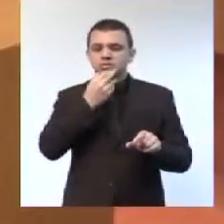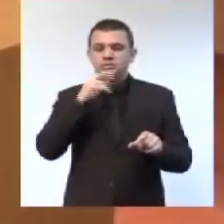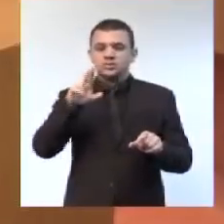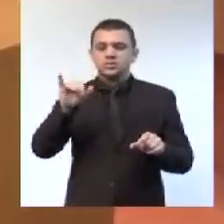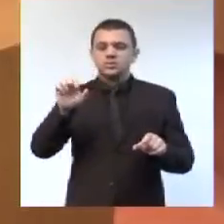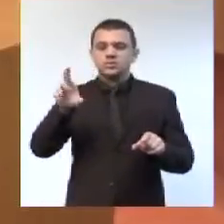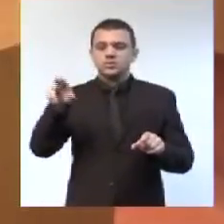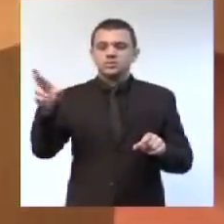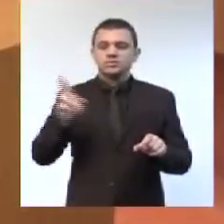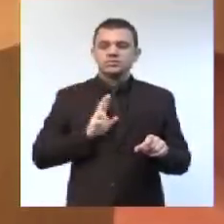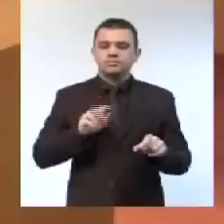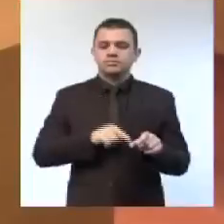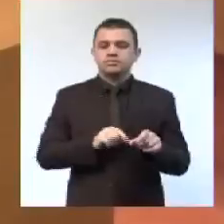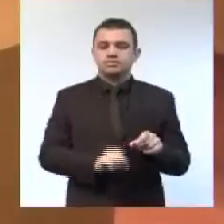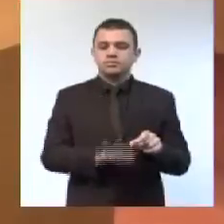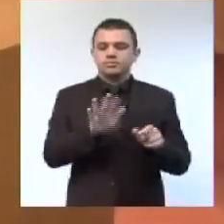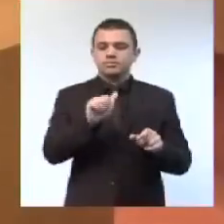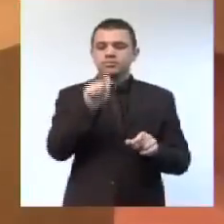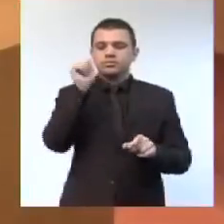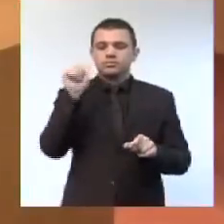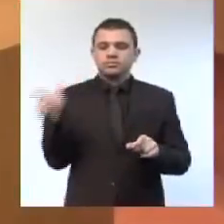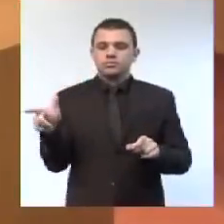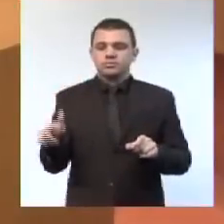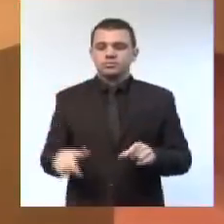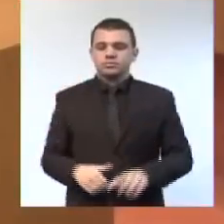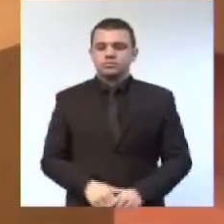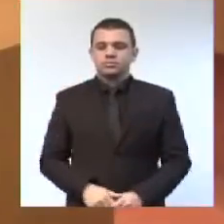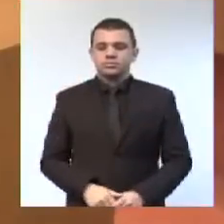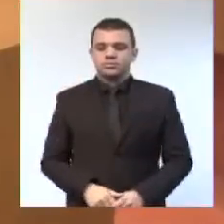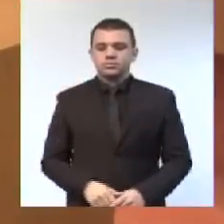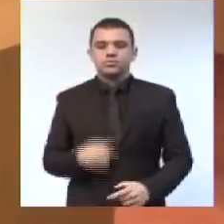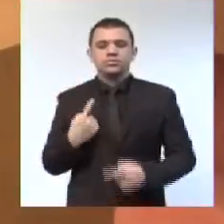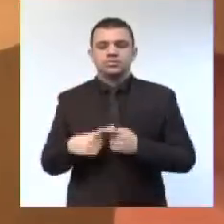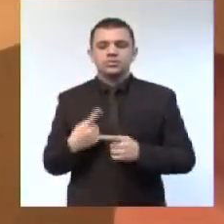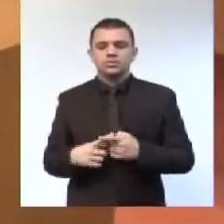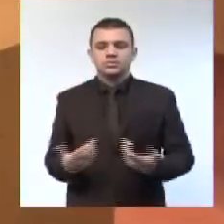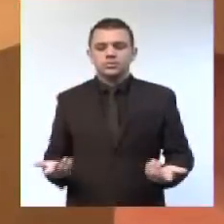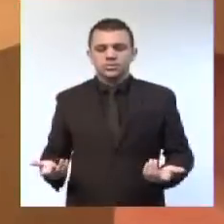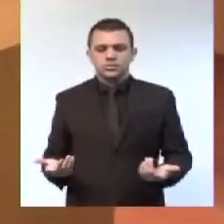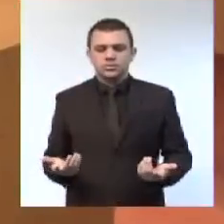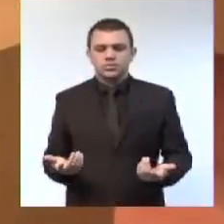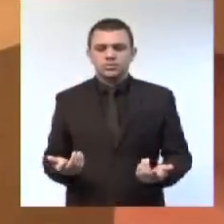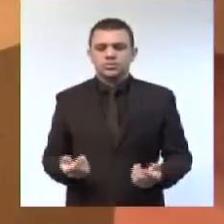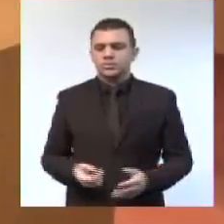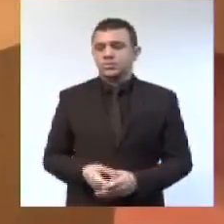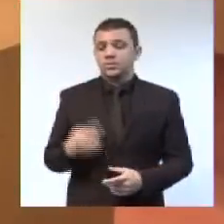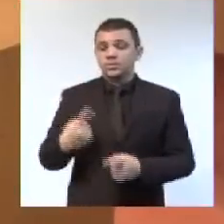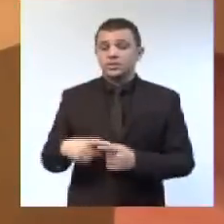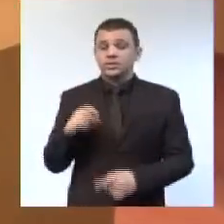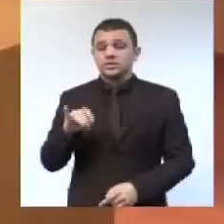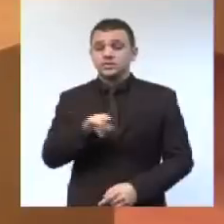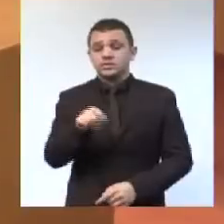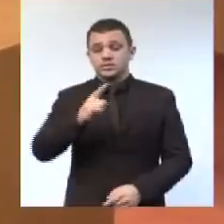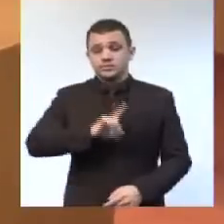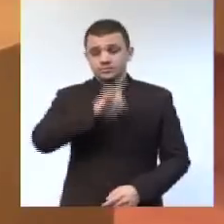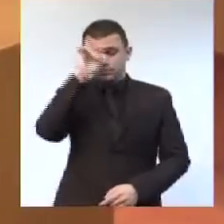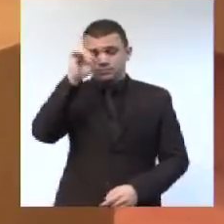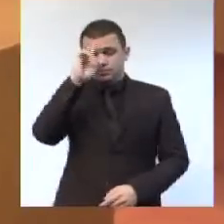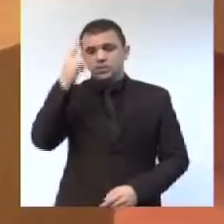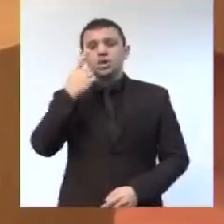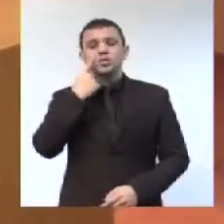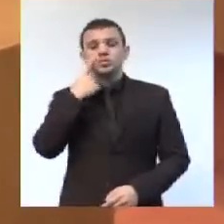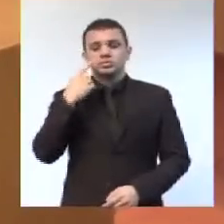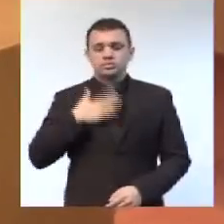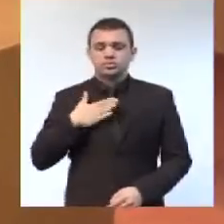Ricardo. Sabe por quê, deputada Andréa? Porque quando a senhora cria alguma tenta criar alguma dúvida em relação ao meu comportamento aqui na